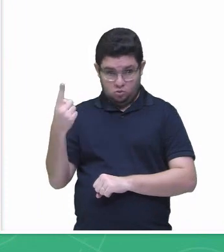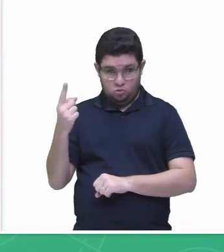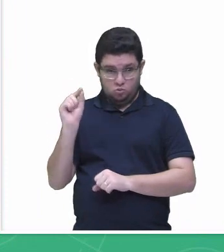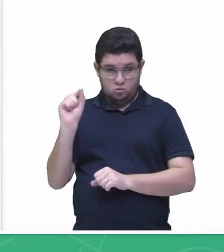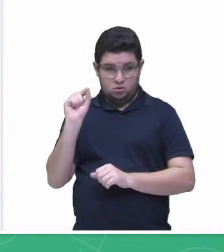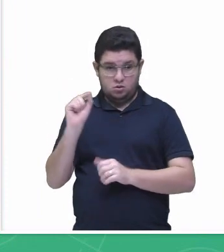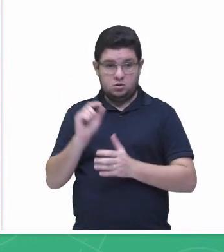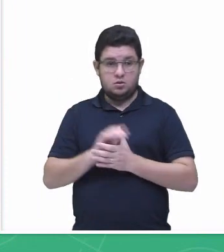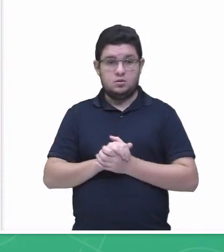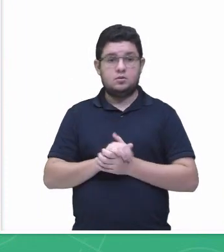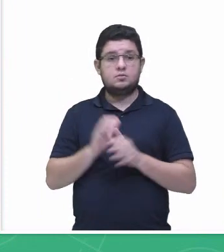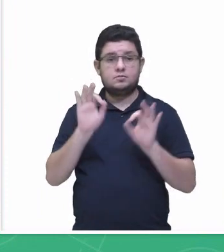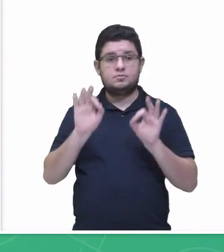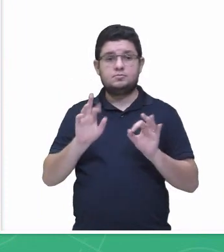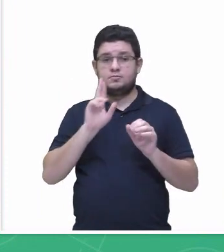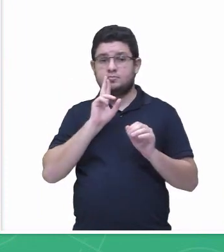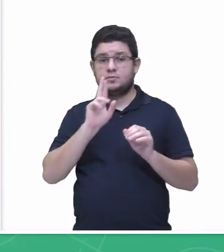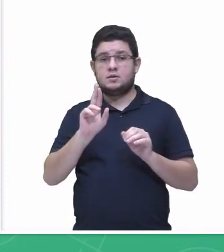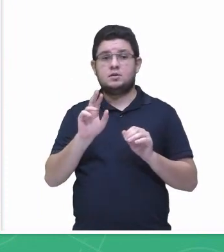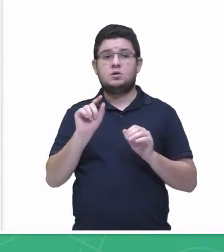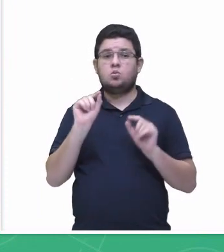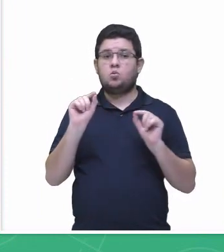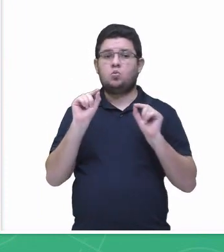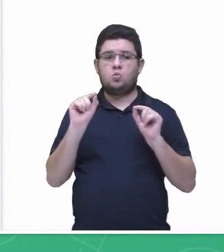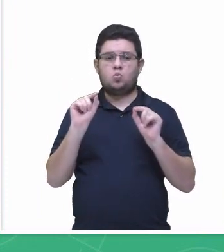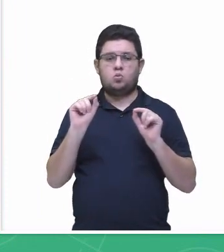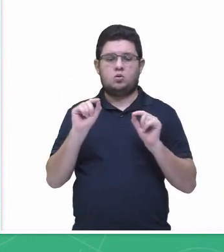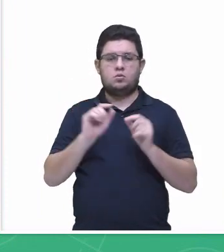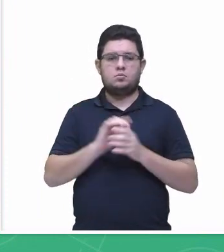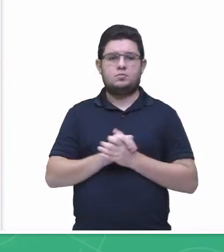alternativa correta é a solução